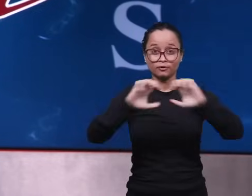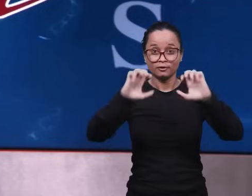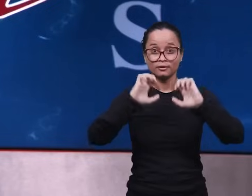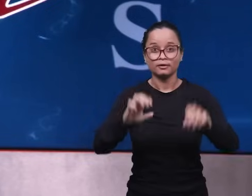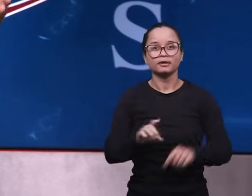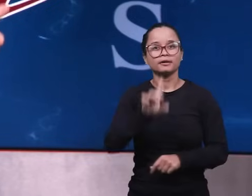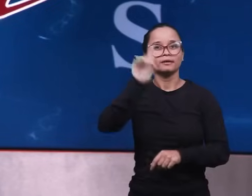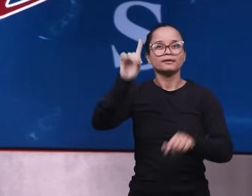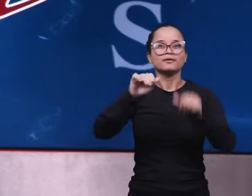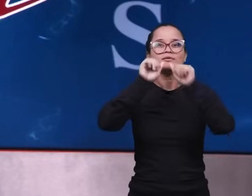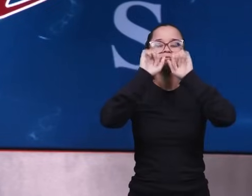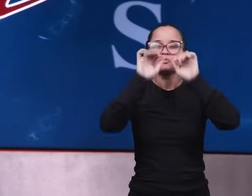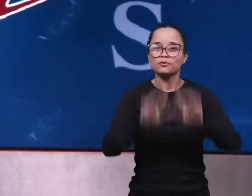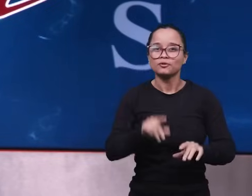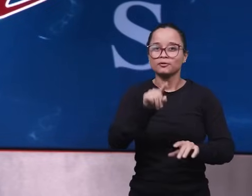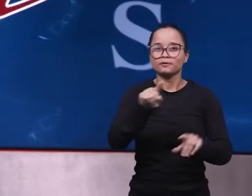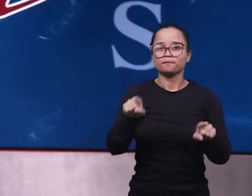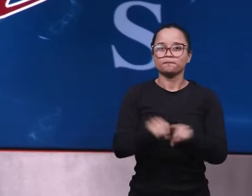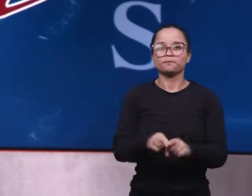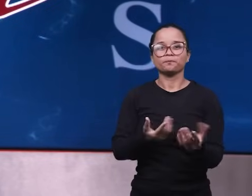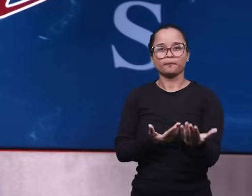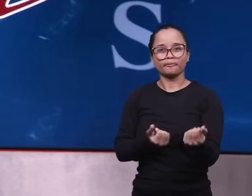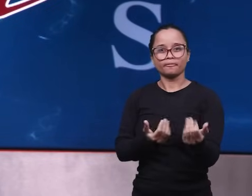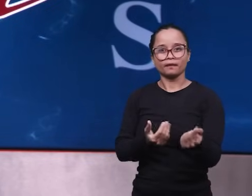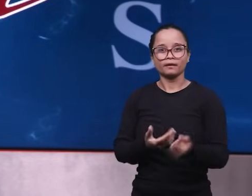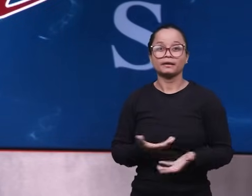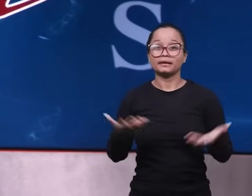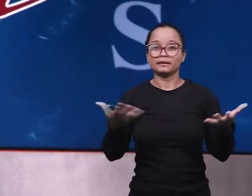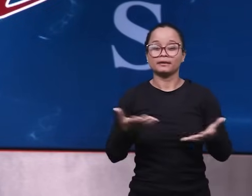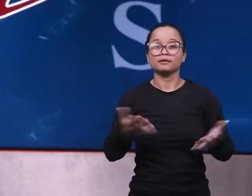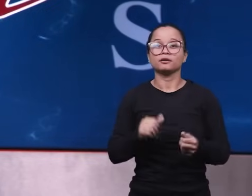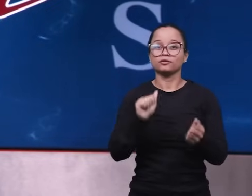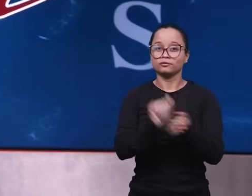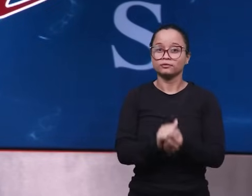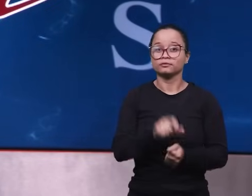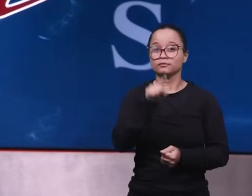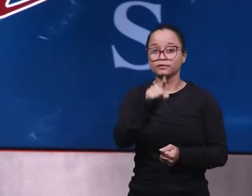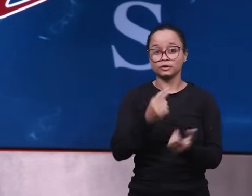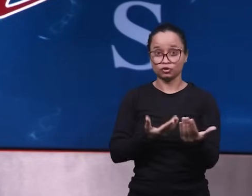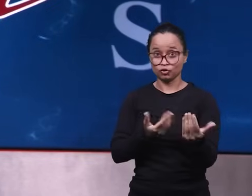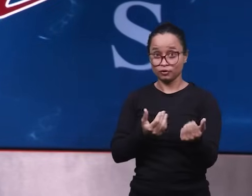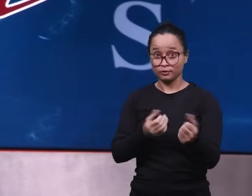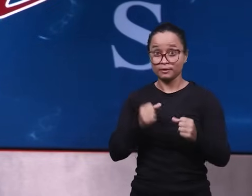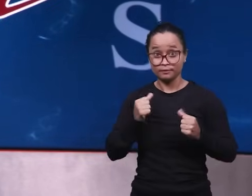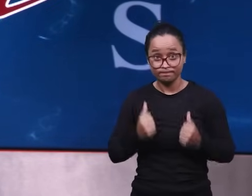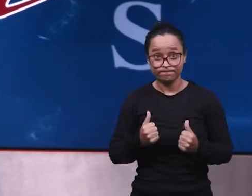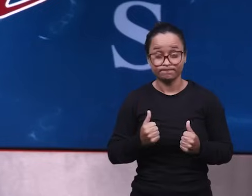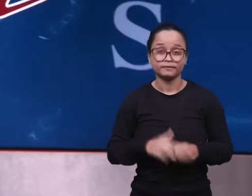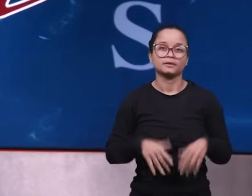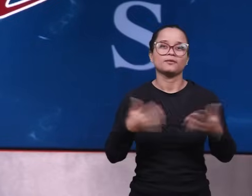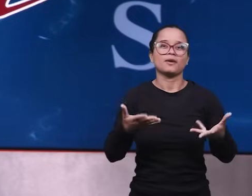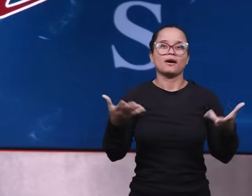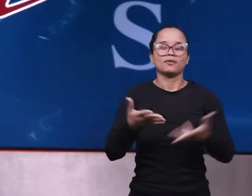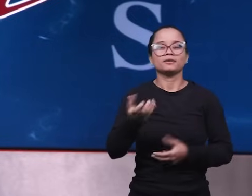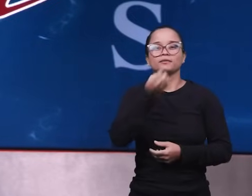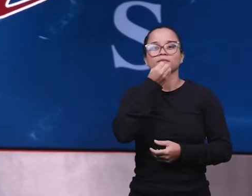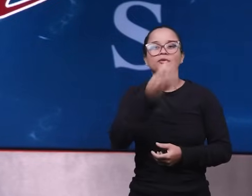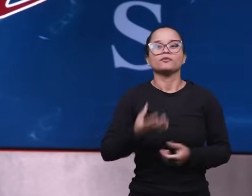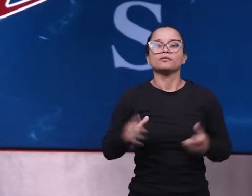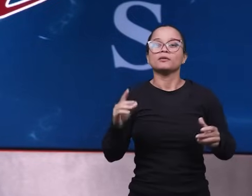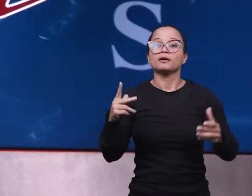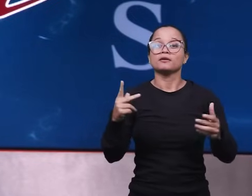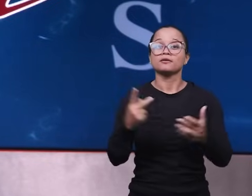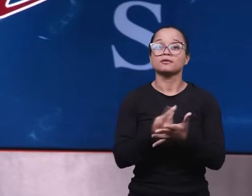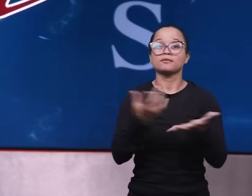evangelização, e que Deus abençoe você jovem, e nós estamos orando muito por você, tá jovem? Bom, agora sim, vamos para os nossos